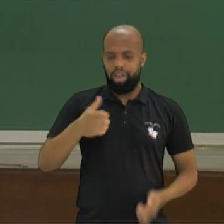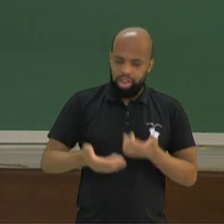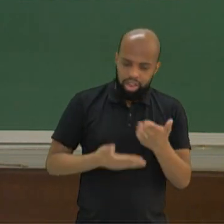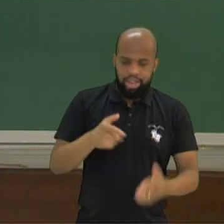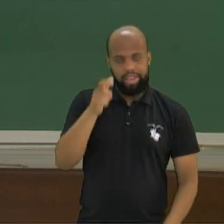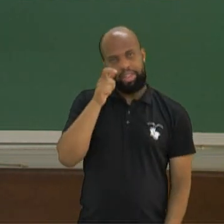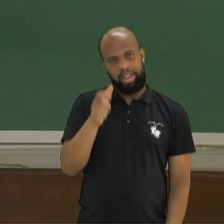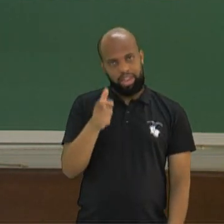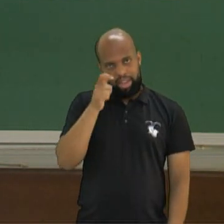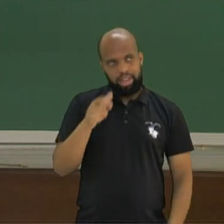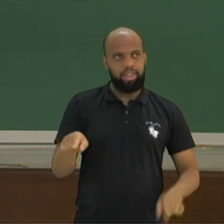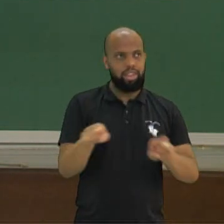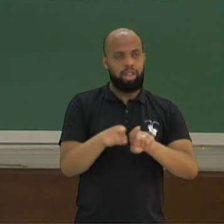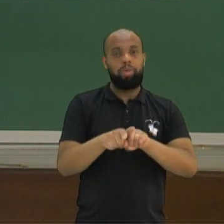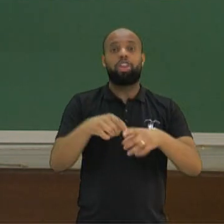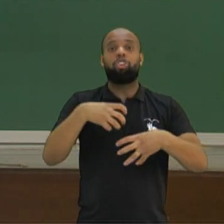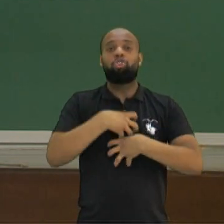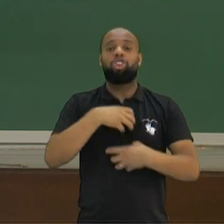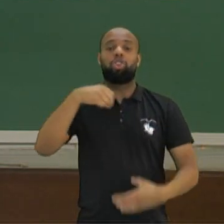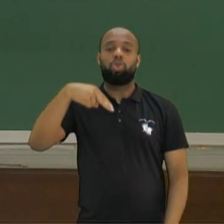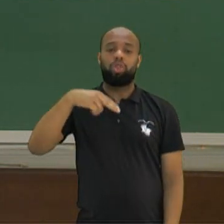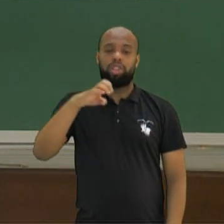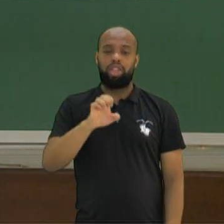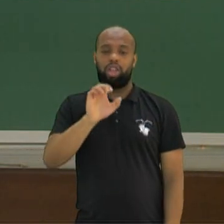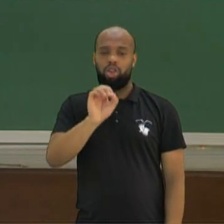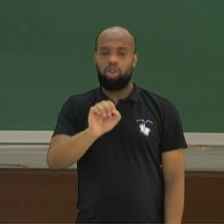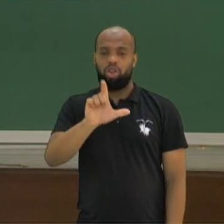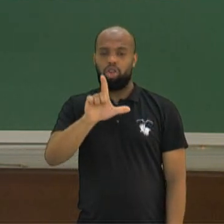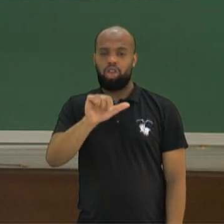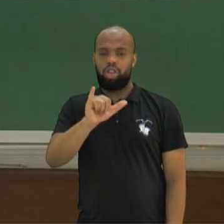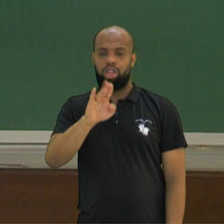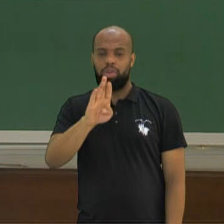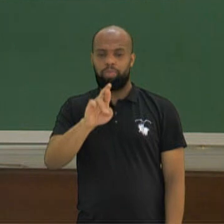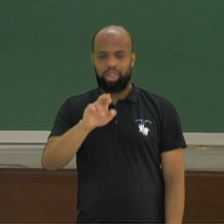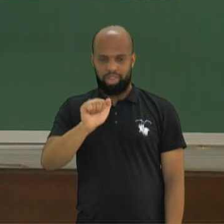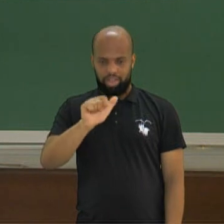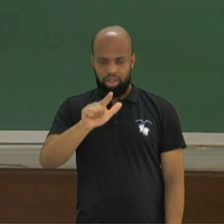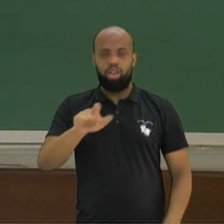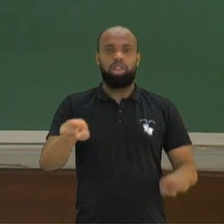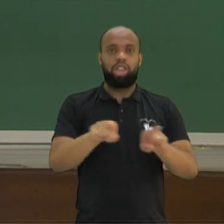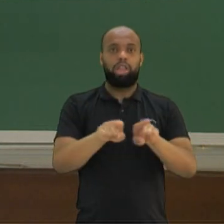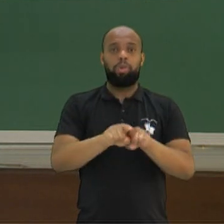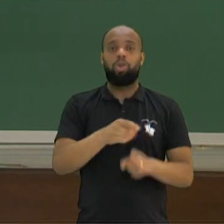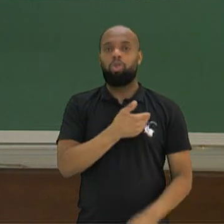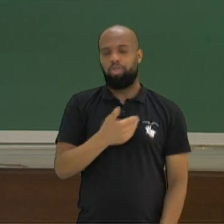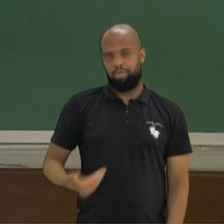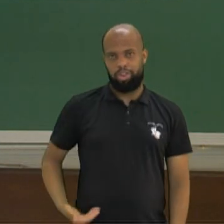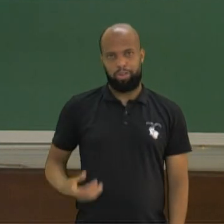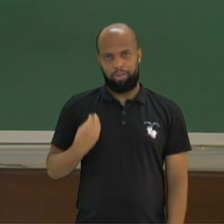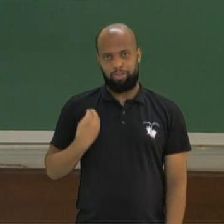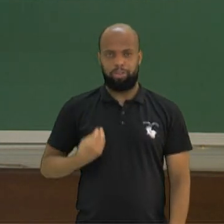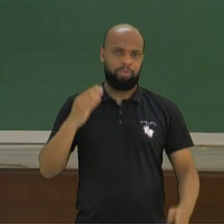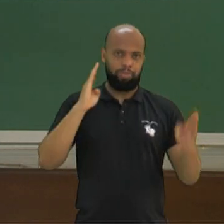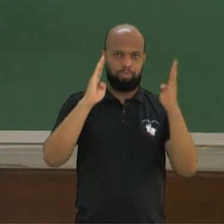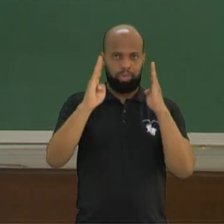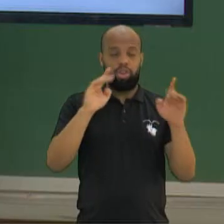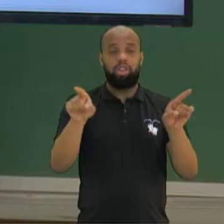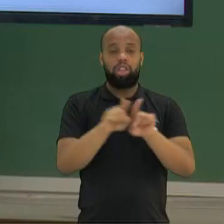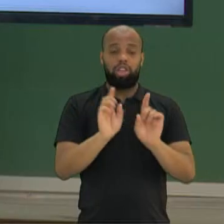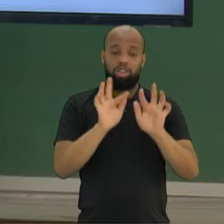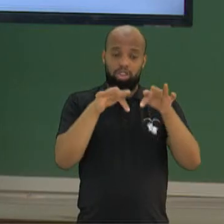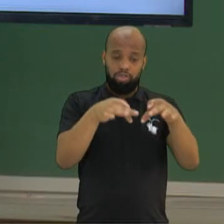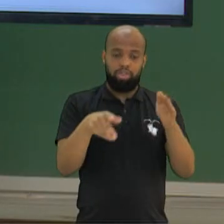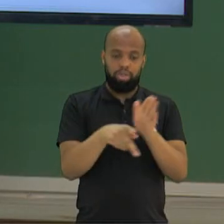aos interesses neoliberais dessa nova ordem mundial e do governo vigente aqui no Brasil no período, né? Além do fim